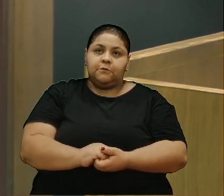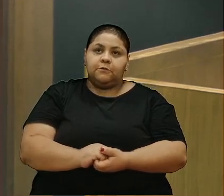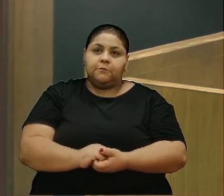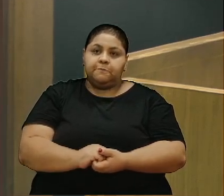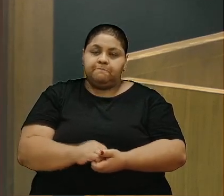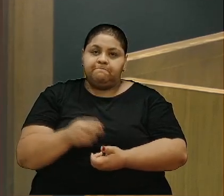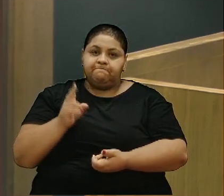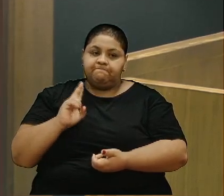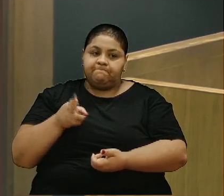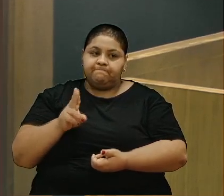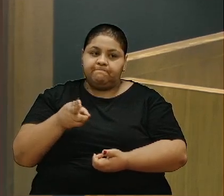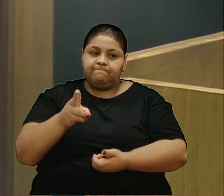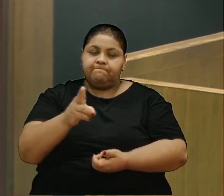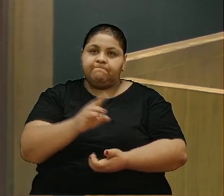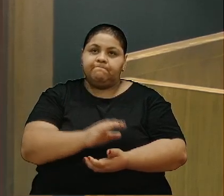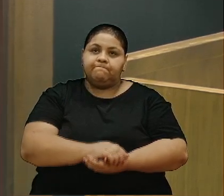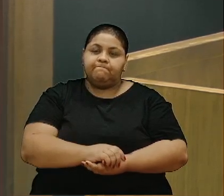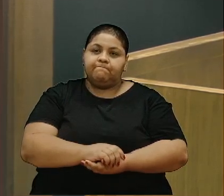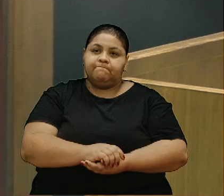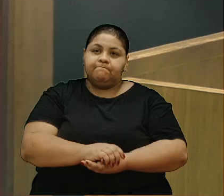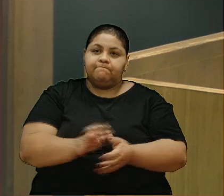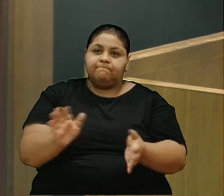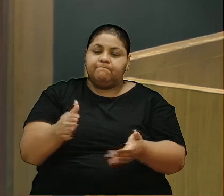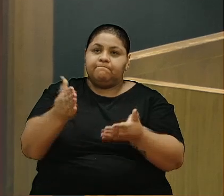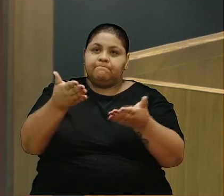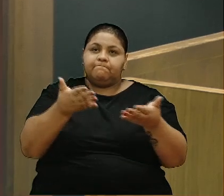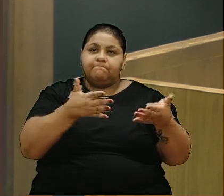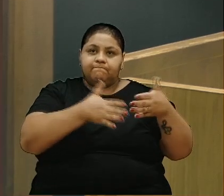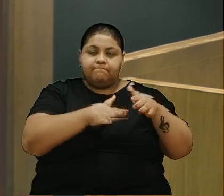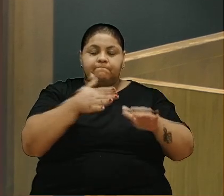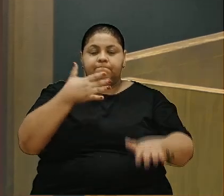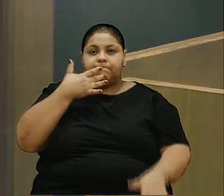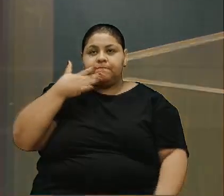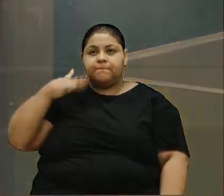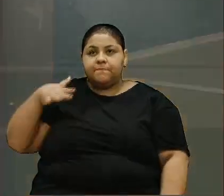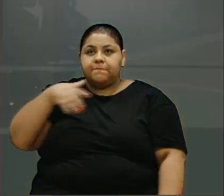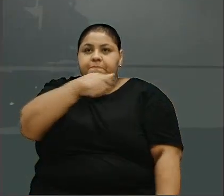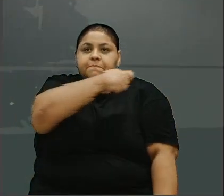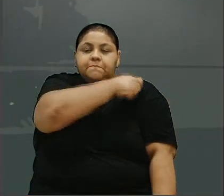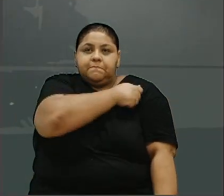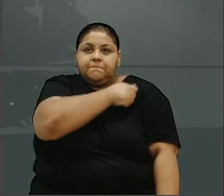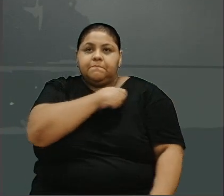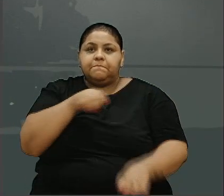Seguindo aqui, promover a inclusão das crianças e estudantes com equidade,